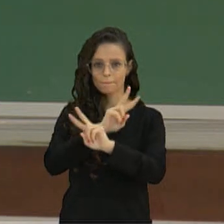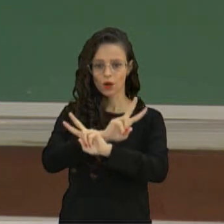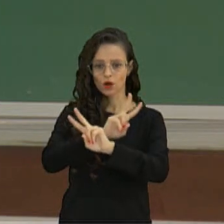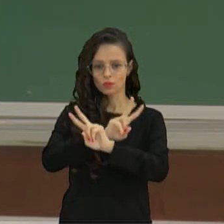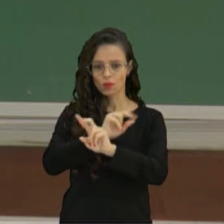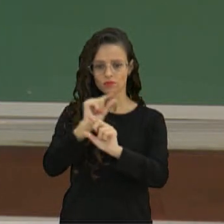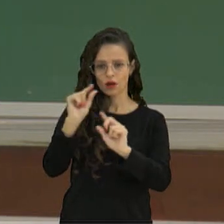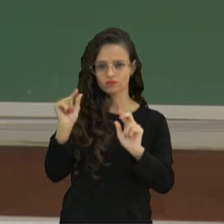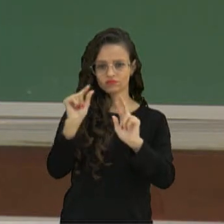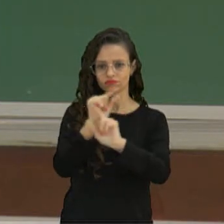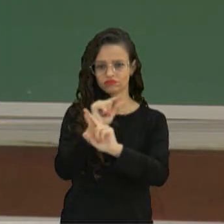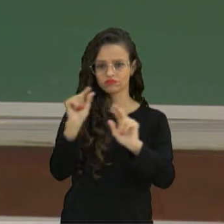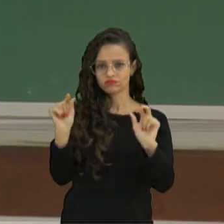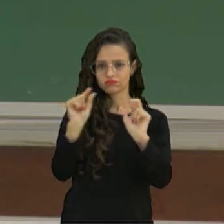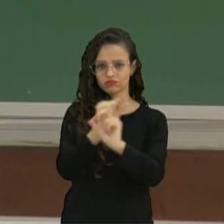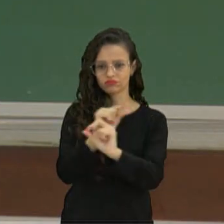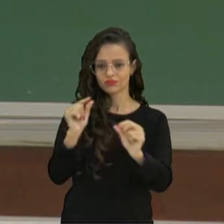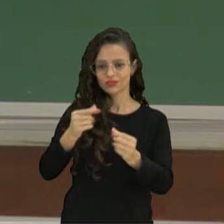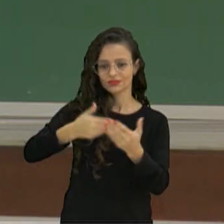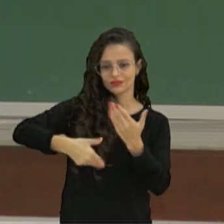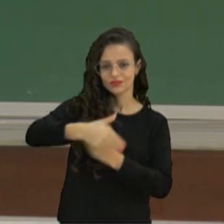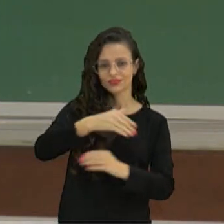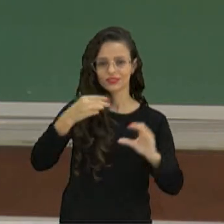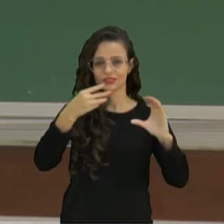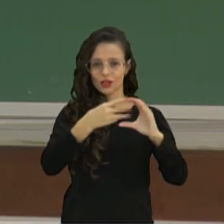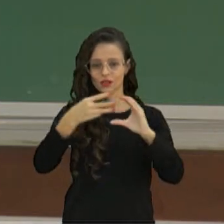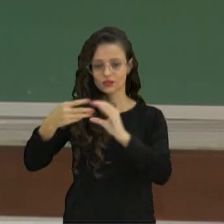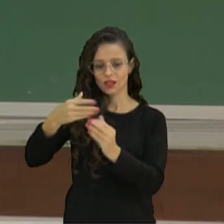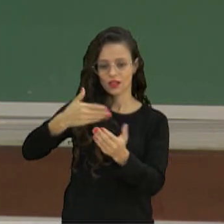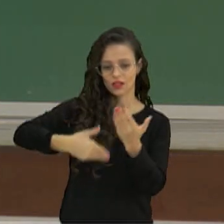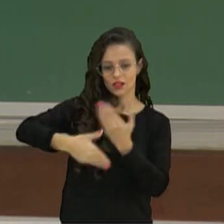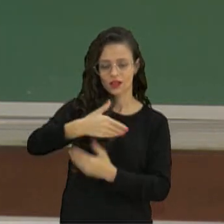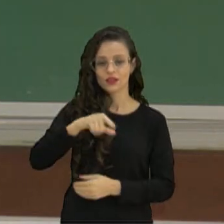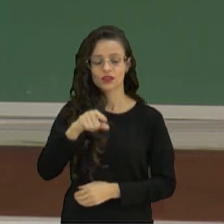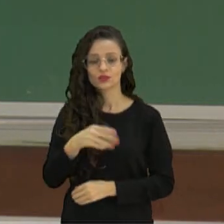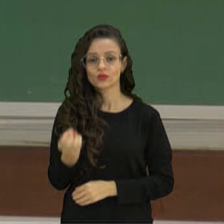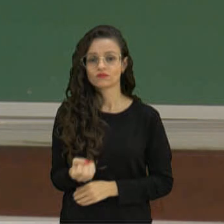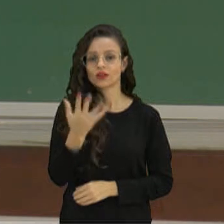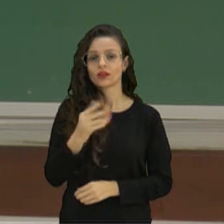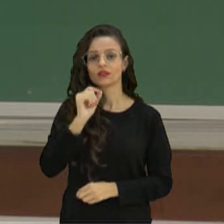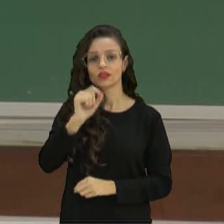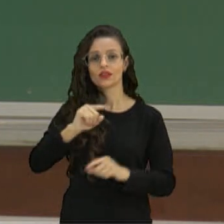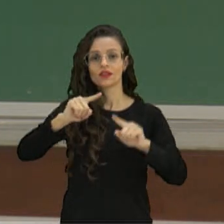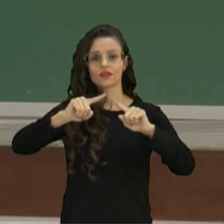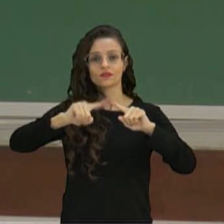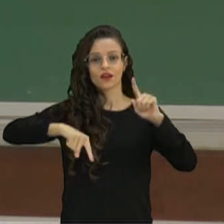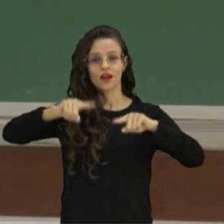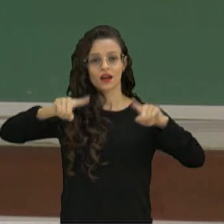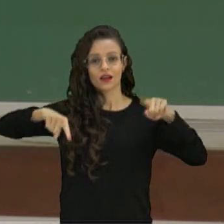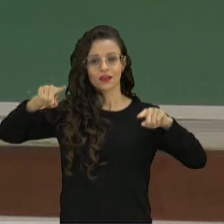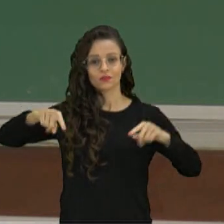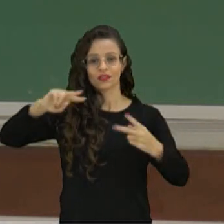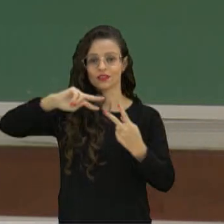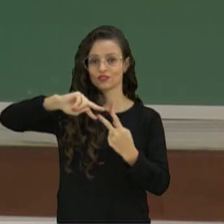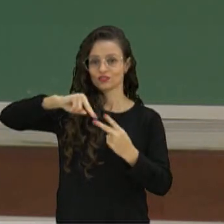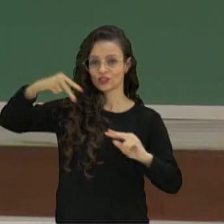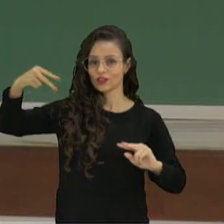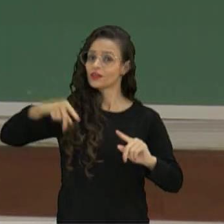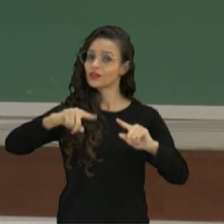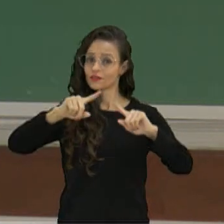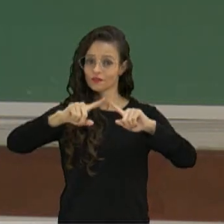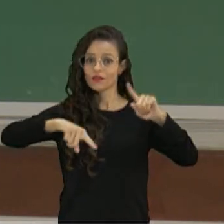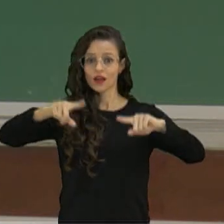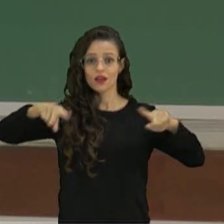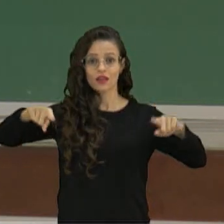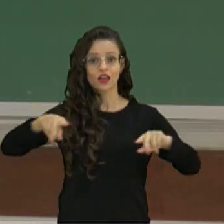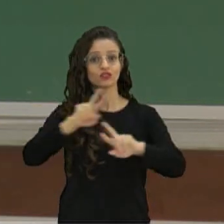cromossomos entre células, e que isso dá a capacidade da variabilidade genética, ou seja, de variar,